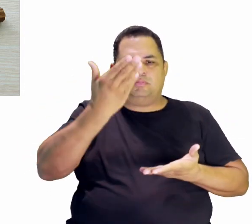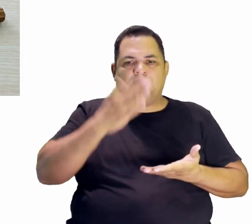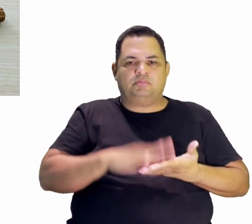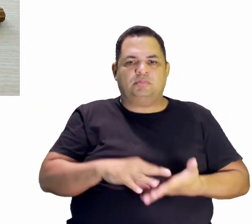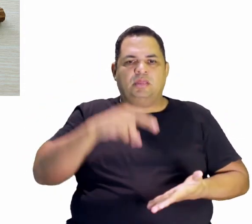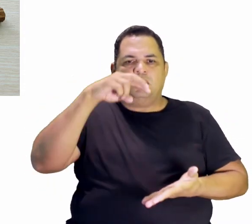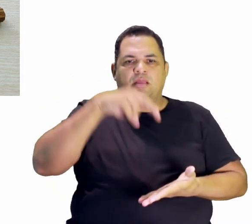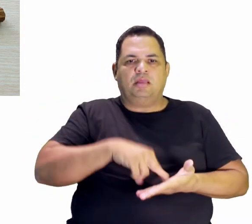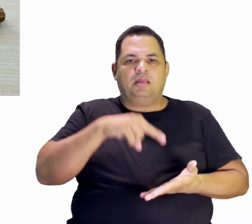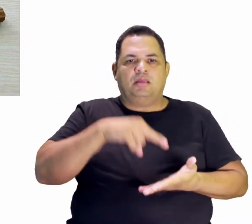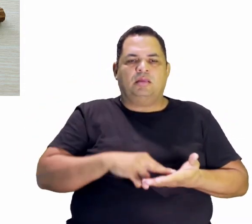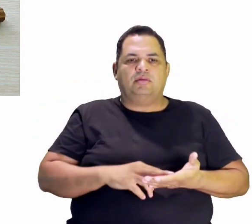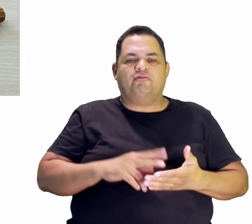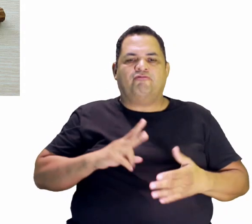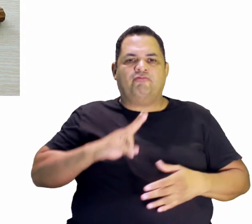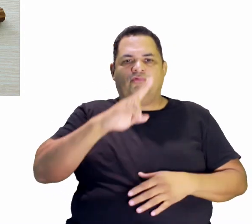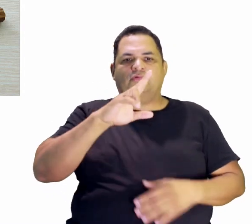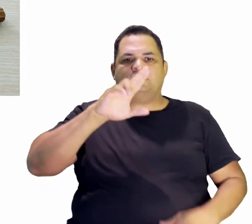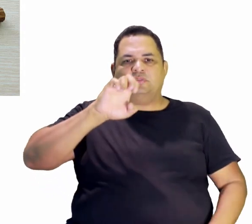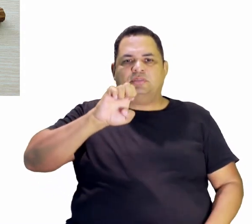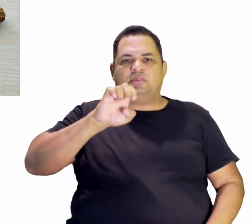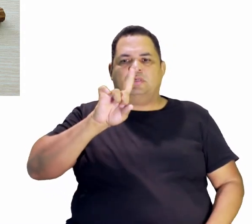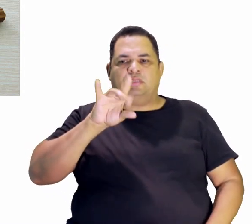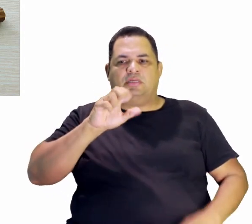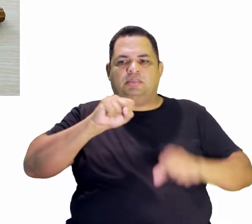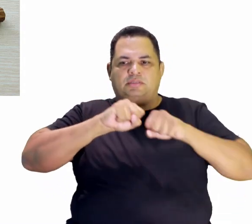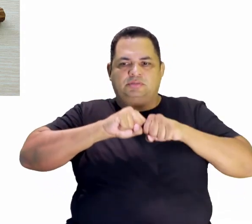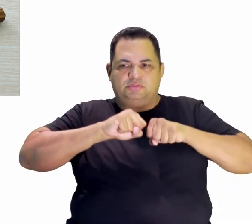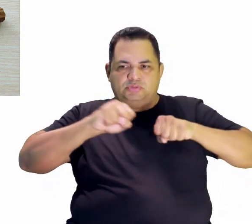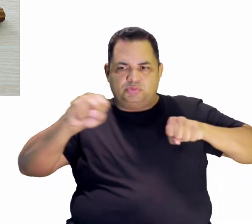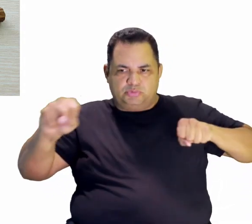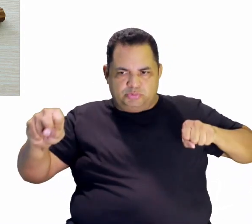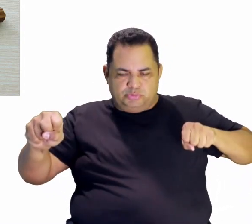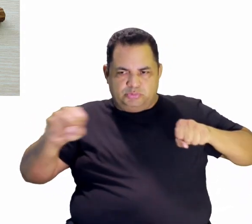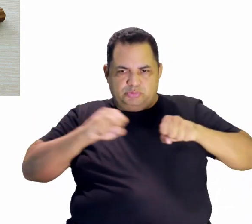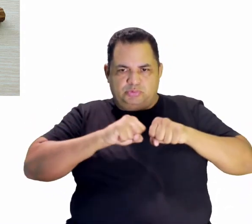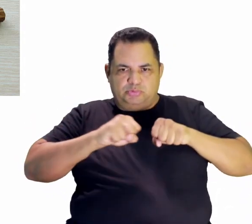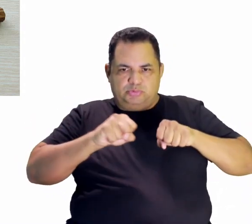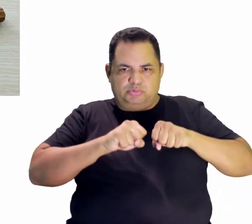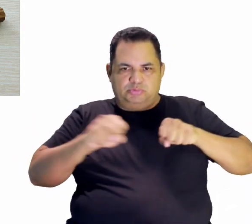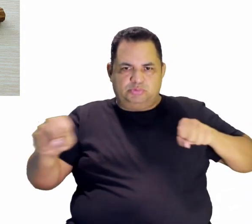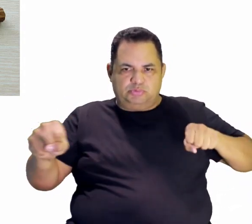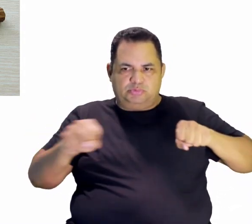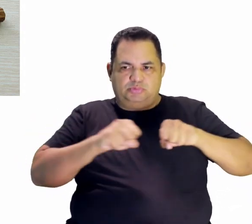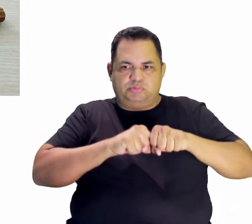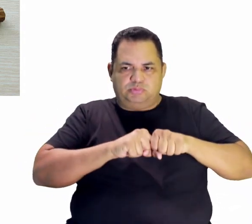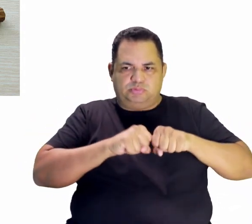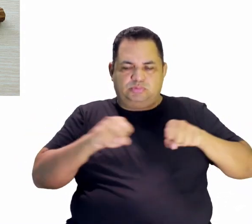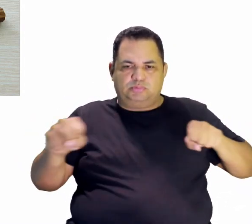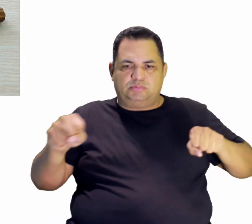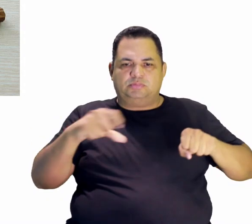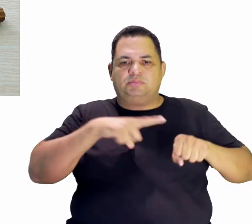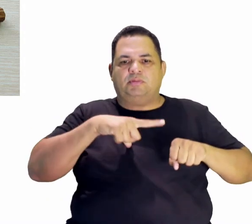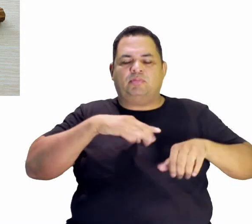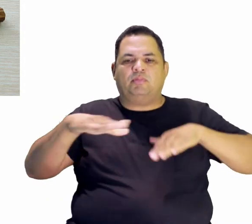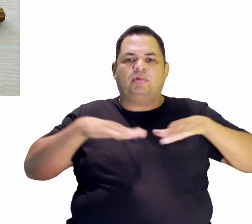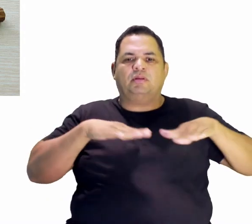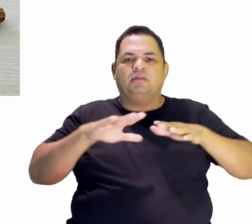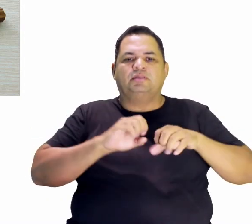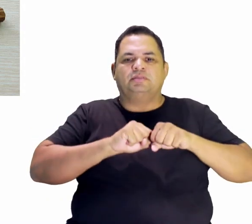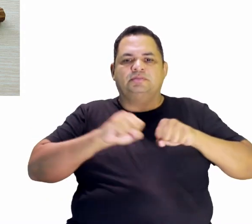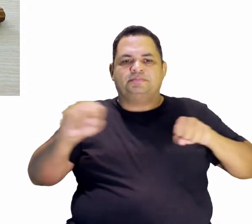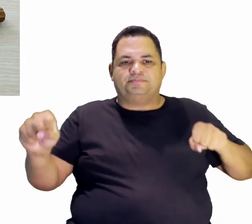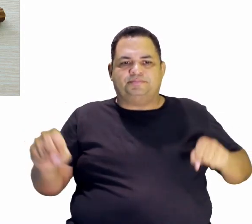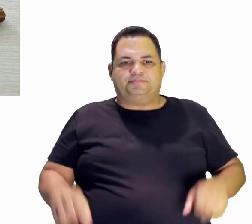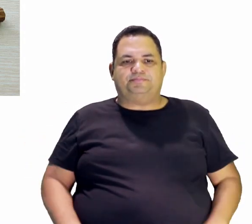né? Então, força elástica é aquela que estica o corpo, usando a sua elasticidade para produzir movimento. Quando você